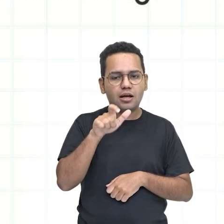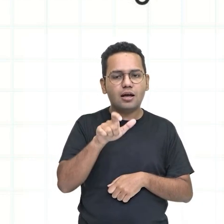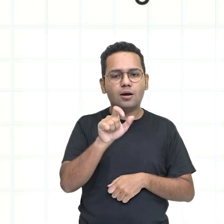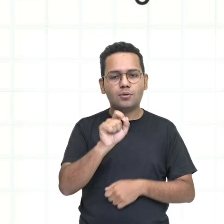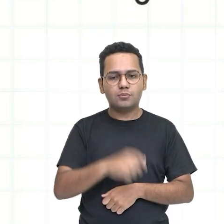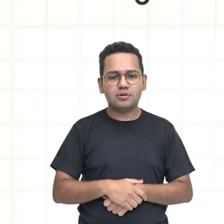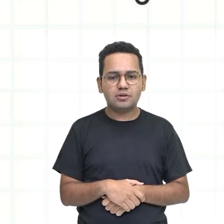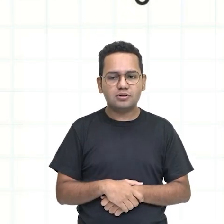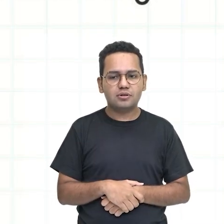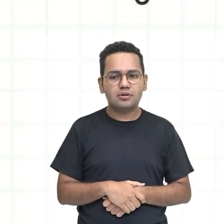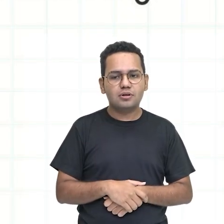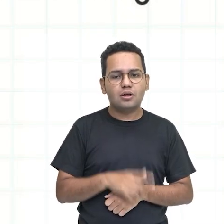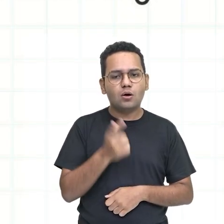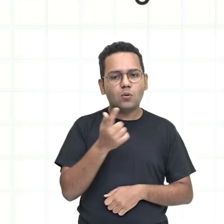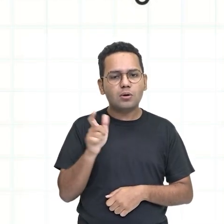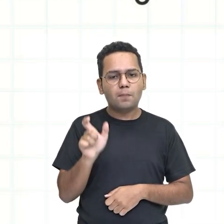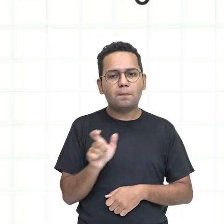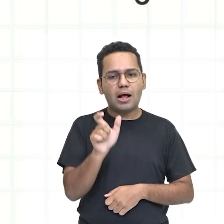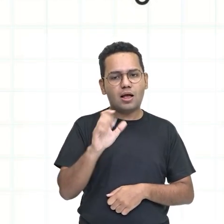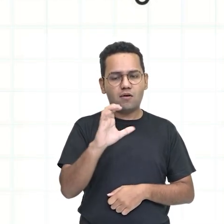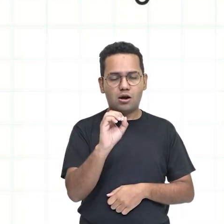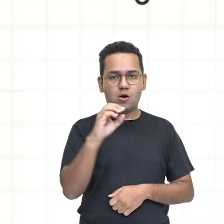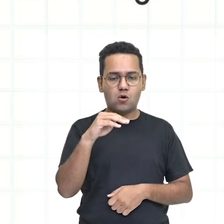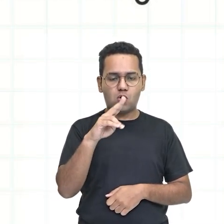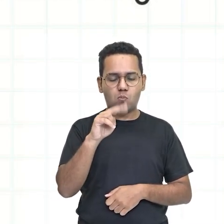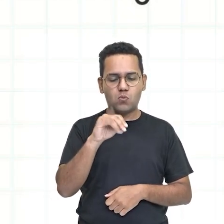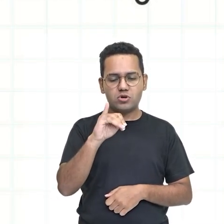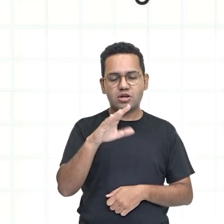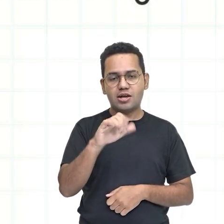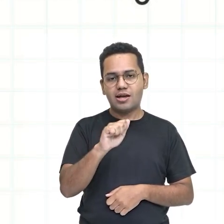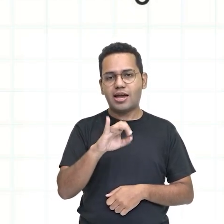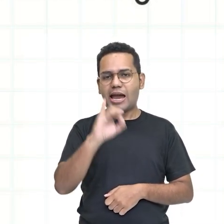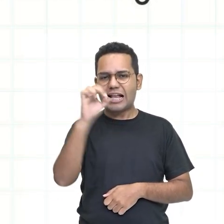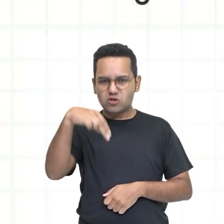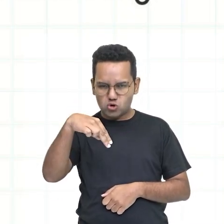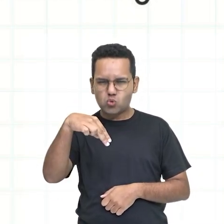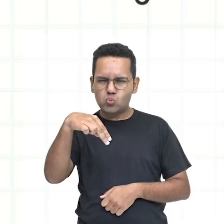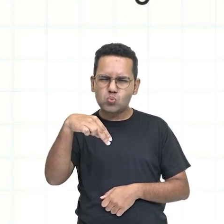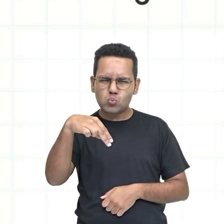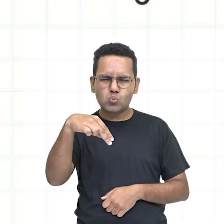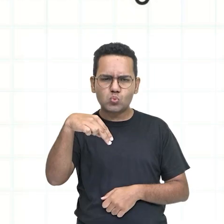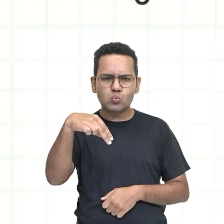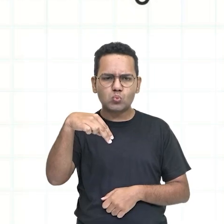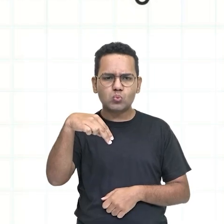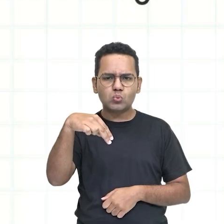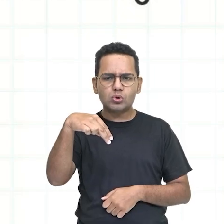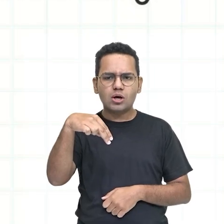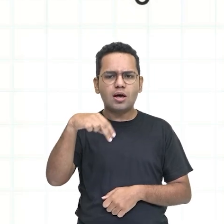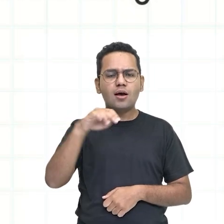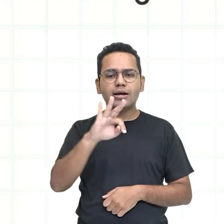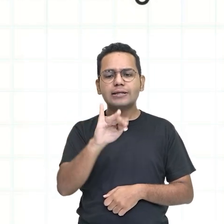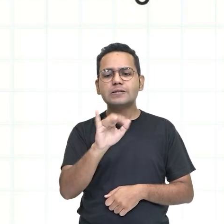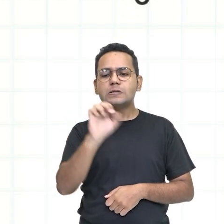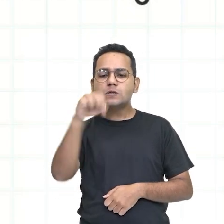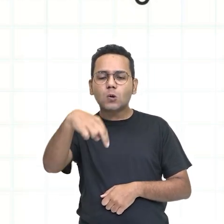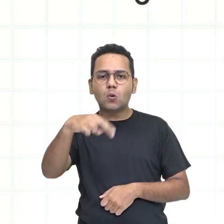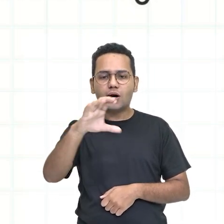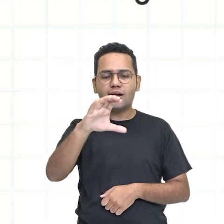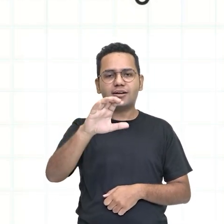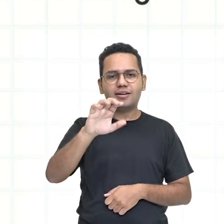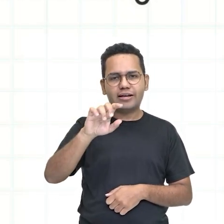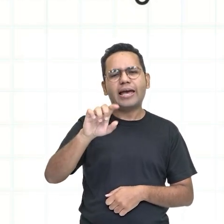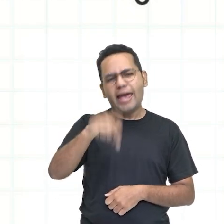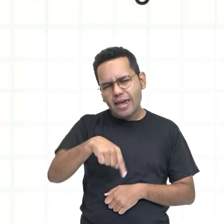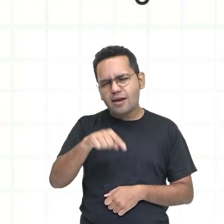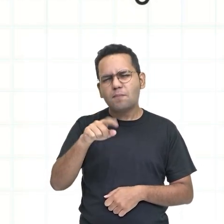falar chan, na mais das vezes, communication. Ele vai ter, então, a terminação são da língua portuguesa,